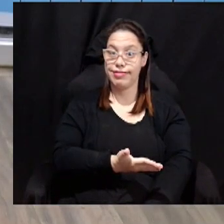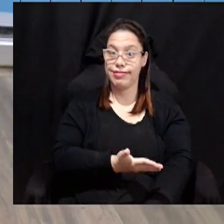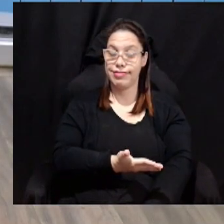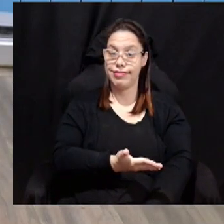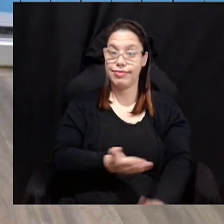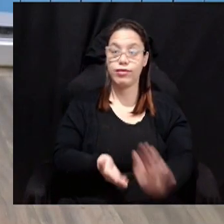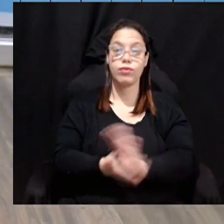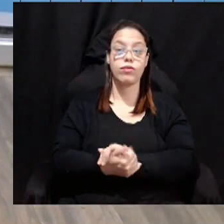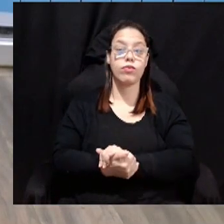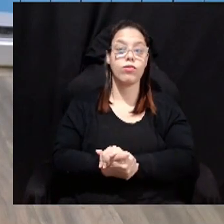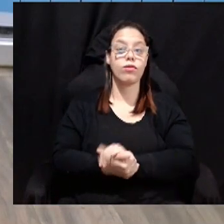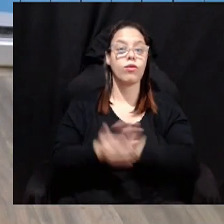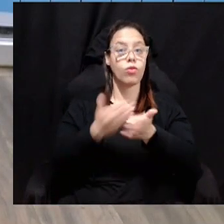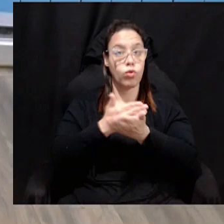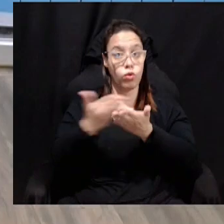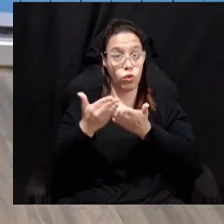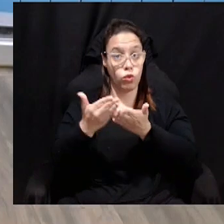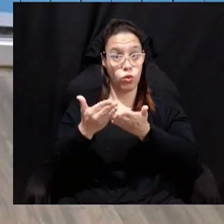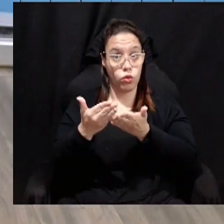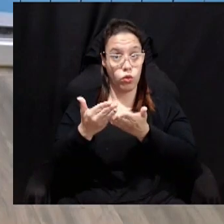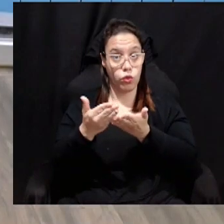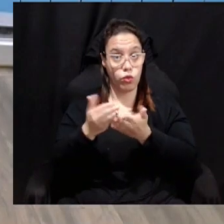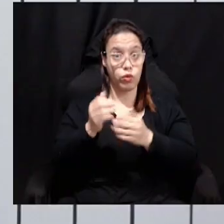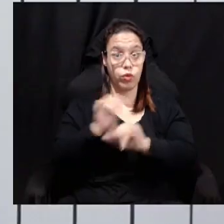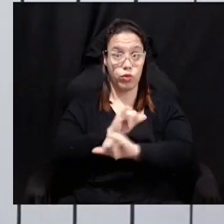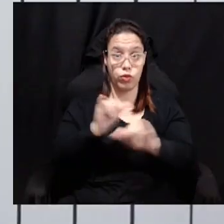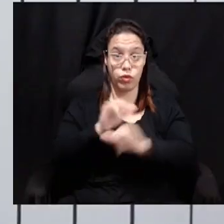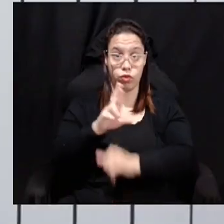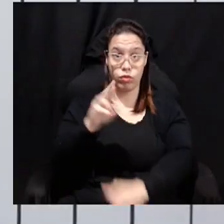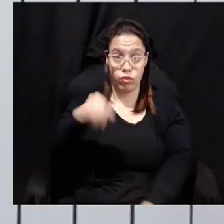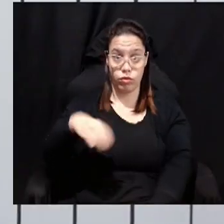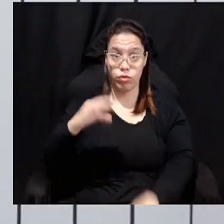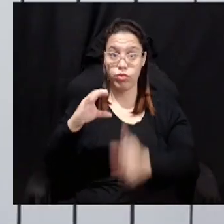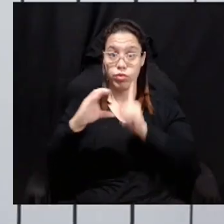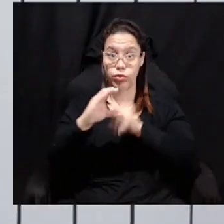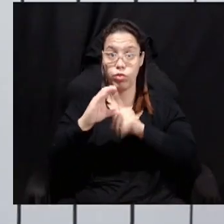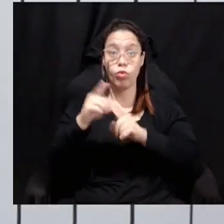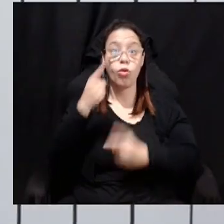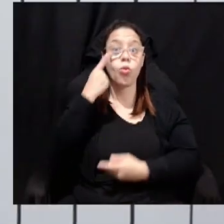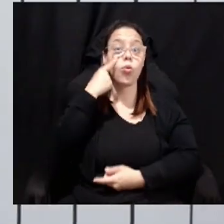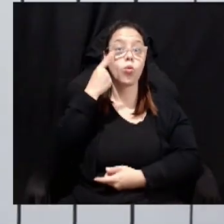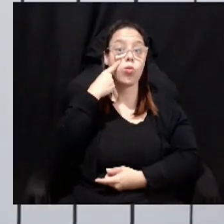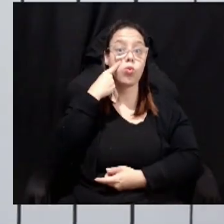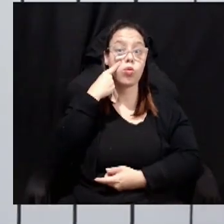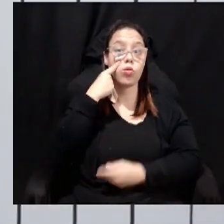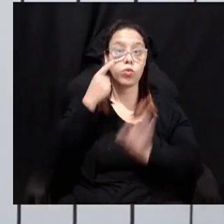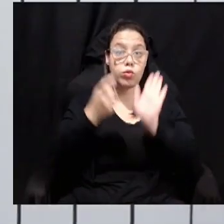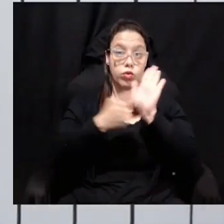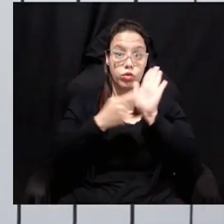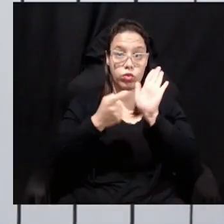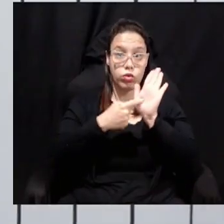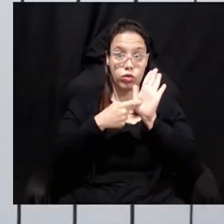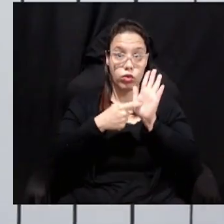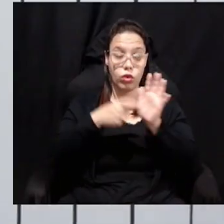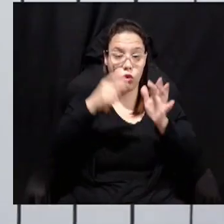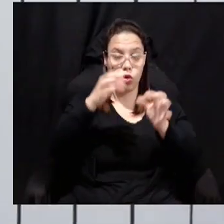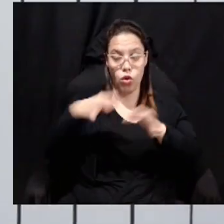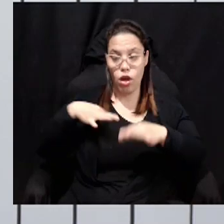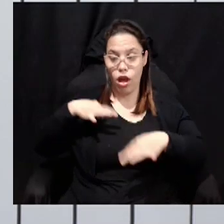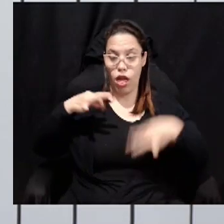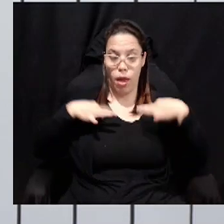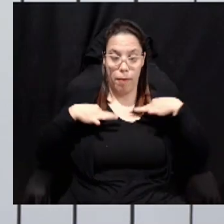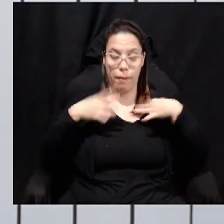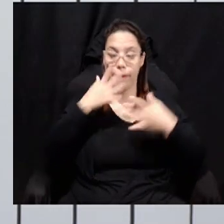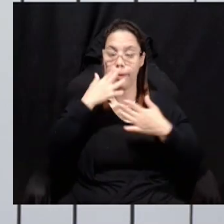a gente abre hoje com as notícias da metrópole, porque olha só, com o slogan Cada Peça Uma Cor, Cada Cor